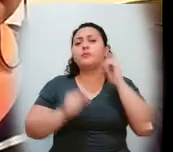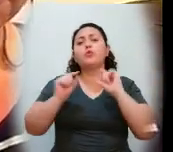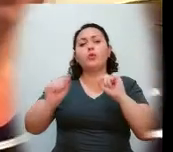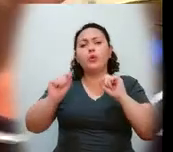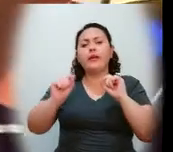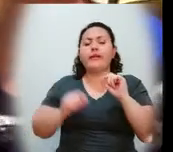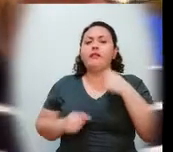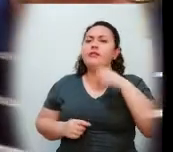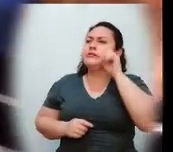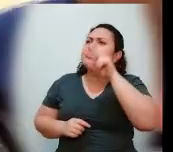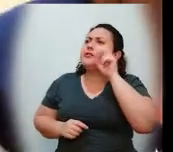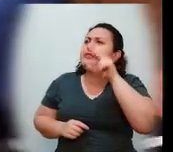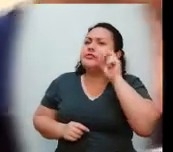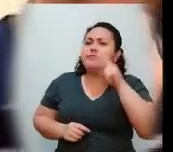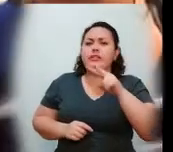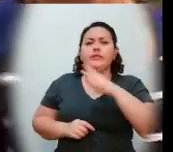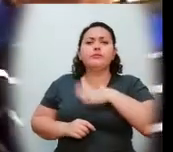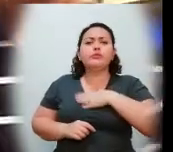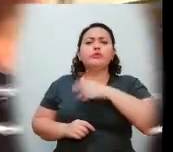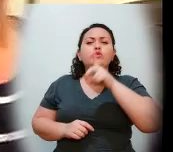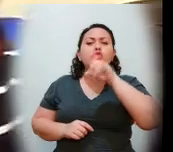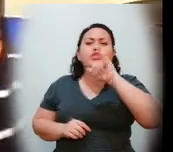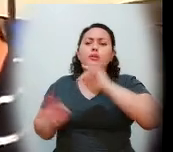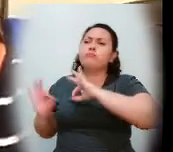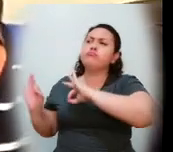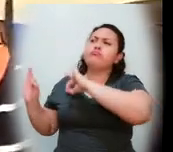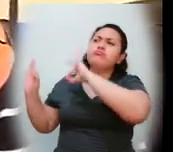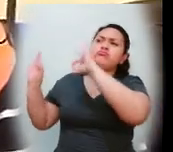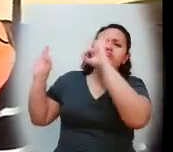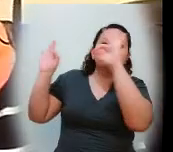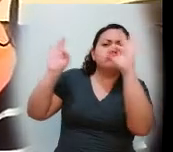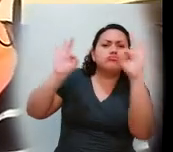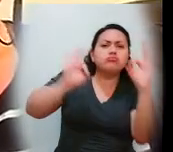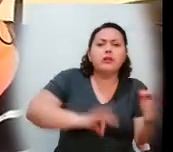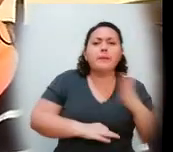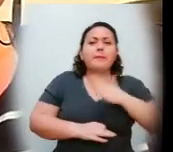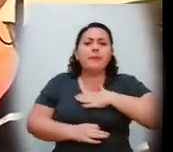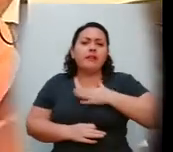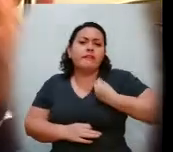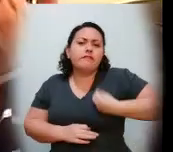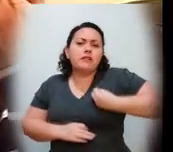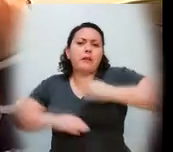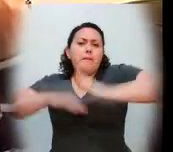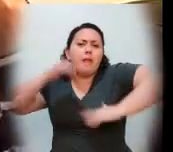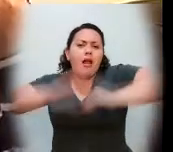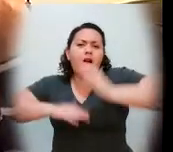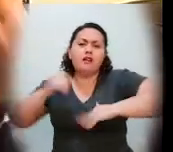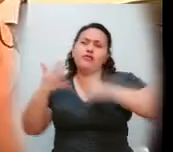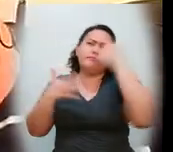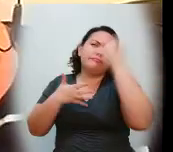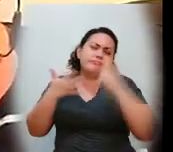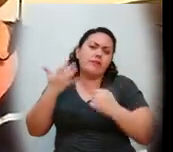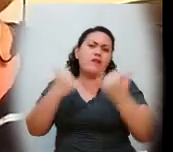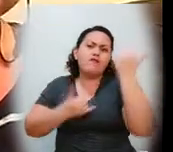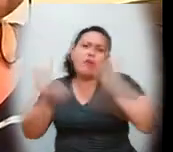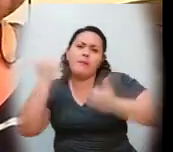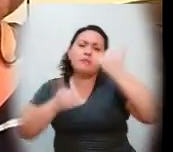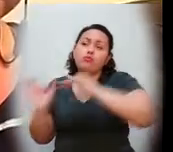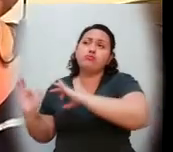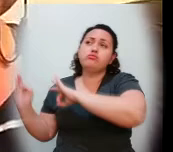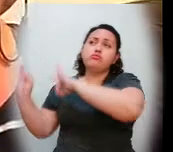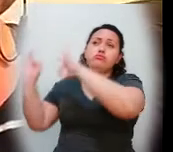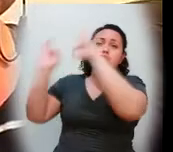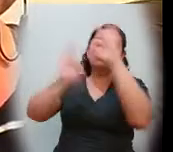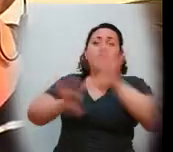que a gente viu durante o dia, como foi a nossa rotina durante o dia, vai interferir diretamente. Então, hoje a gente sabe que